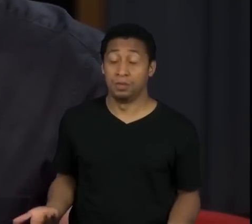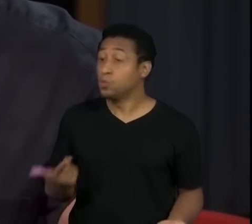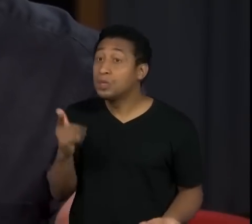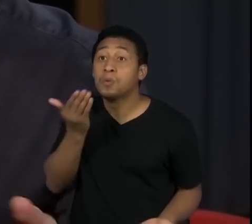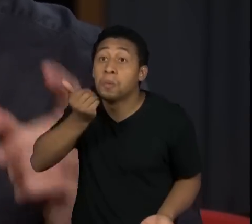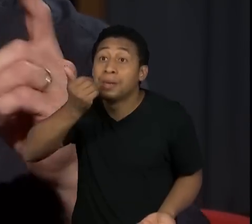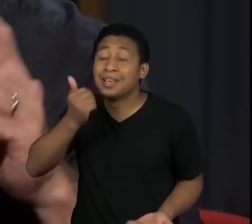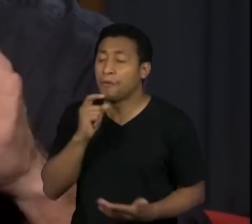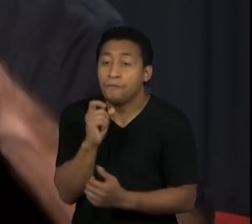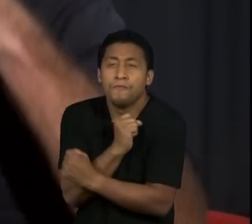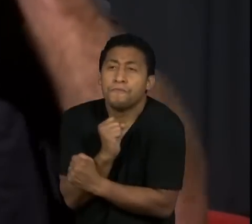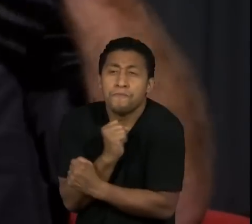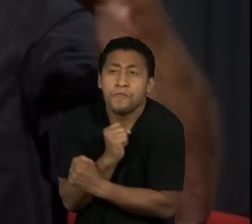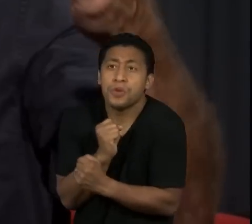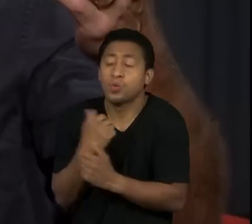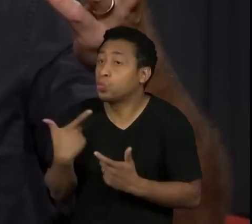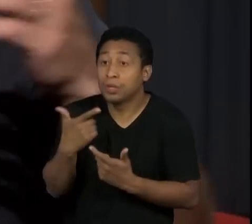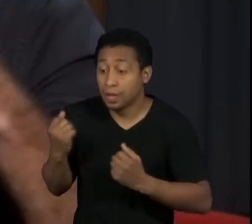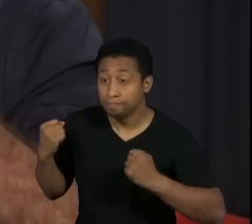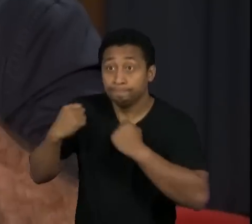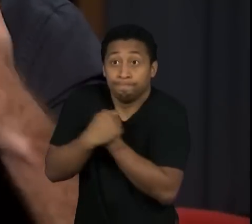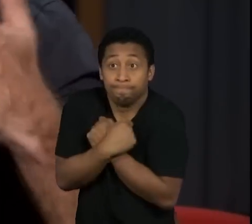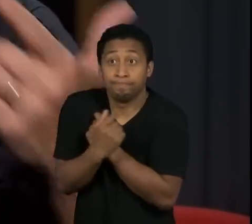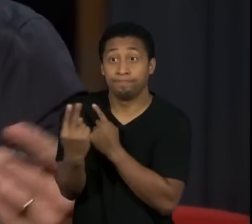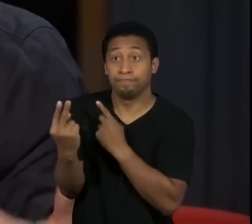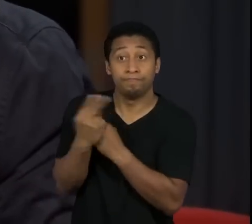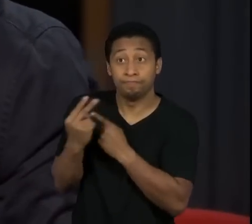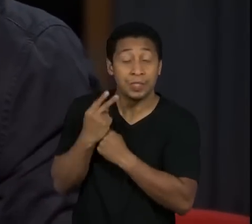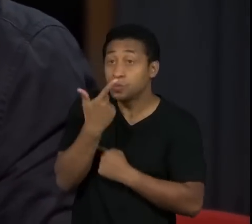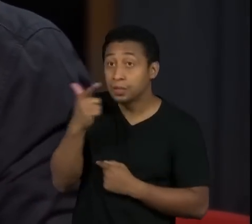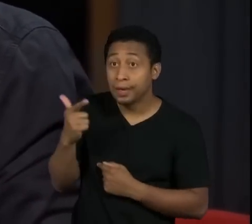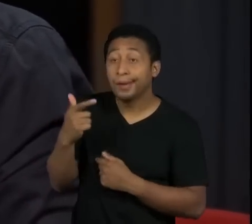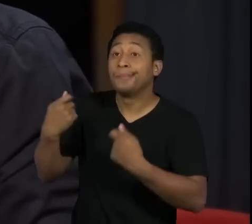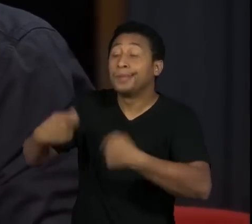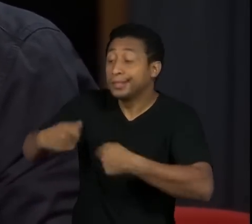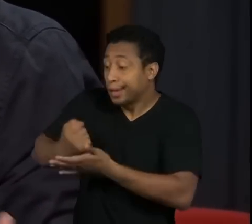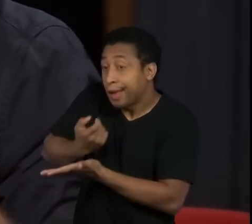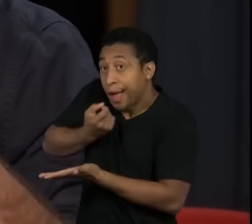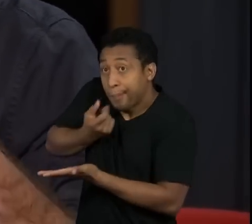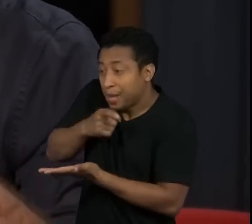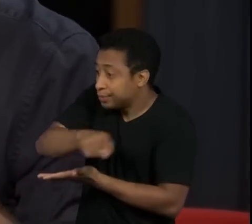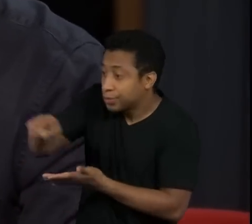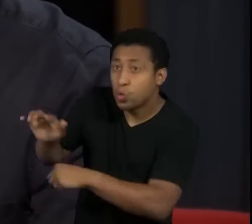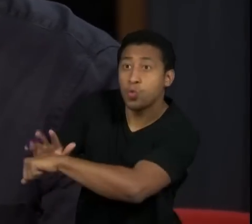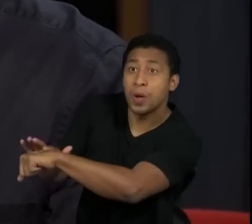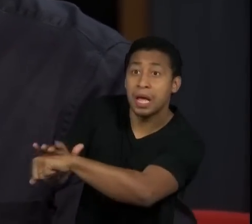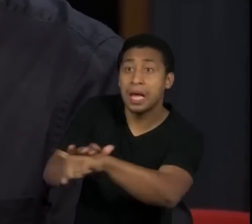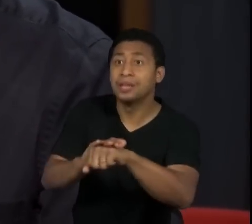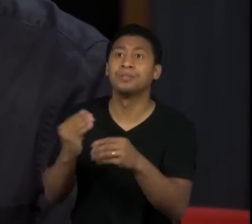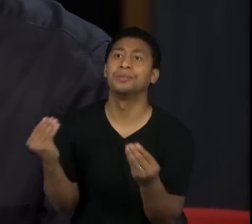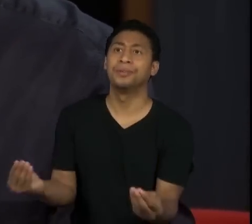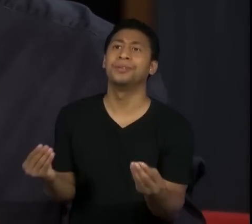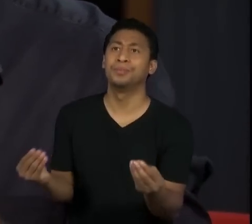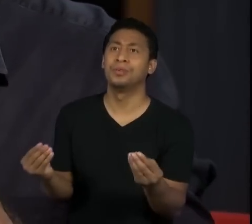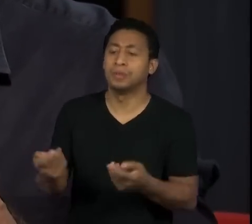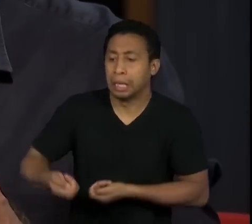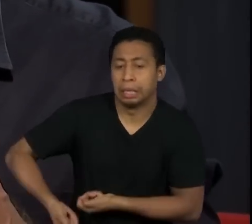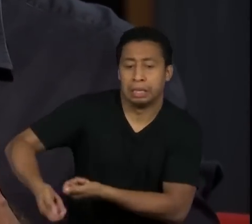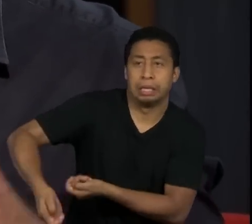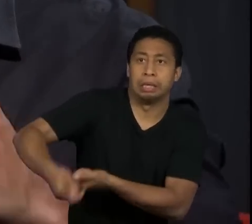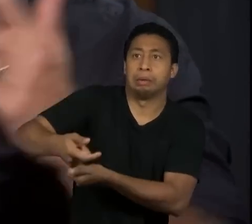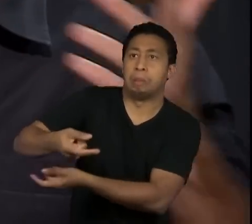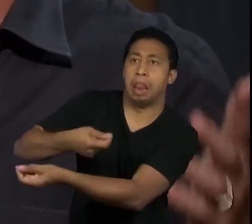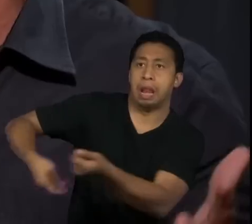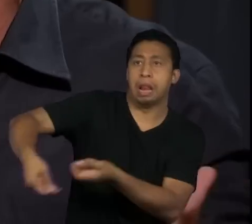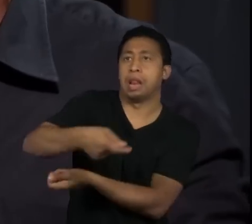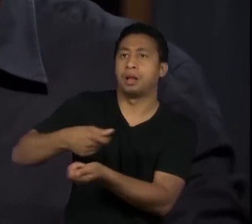remédio para comprar. Como consequência, você acaba gerando um mercado consumidor, mas não pode ser esse o seu objetivo.